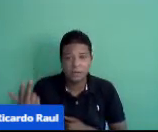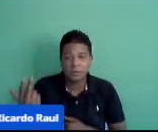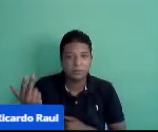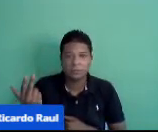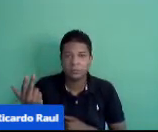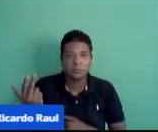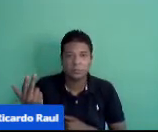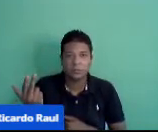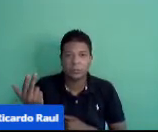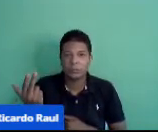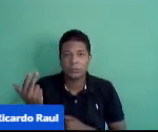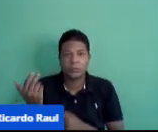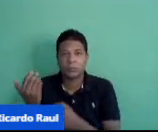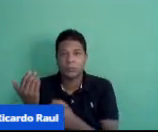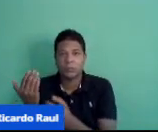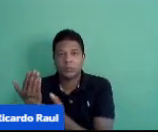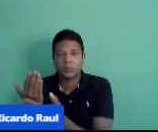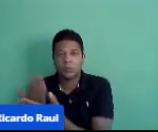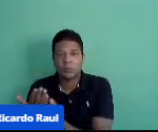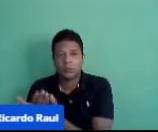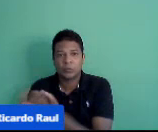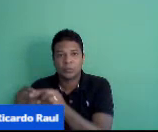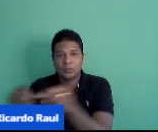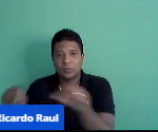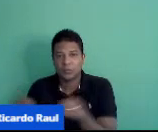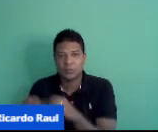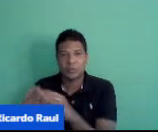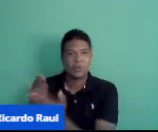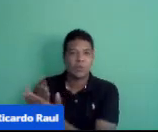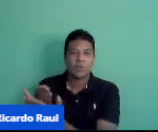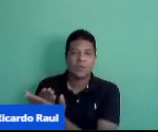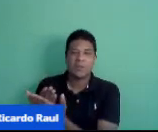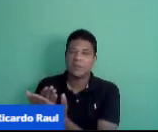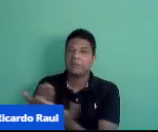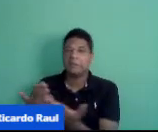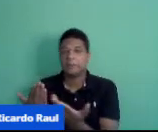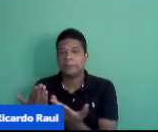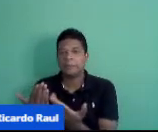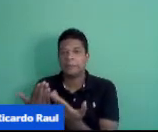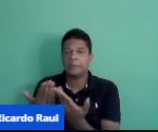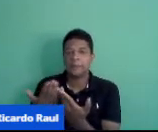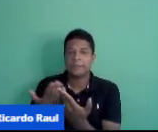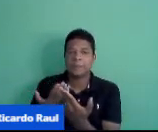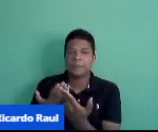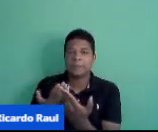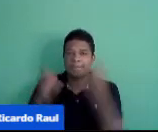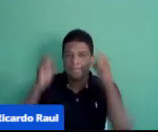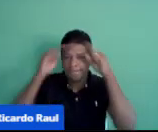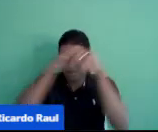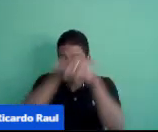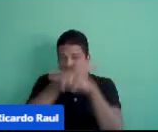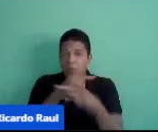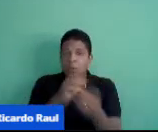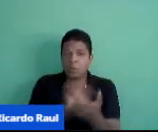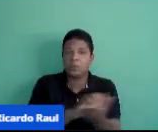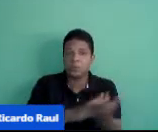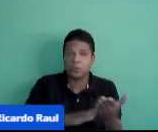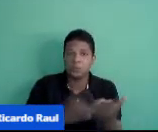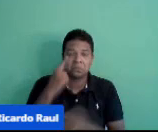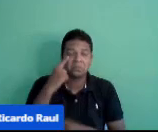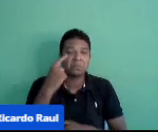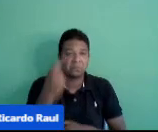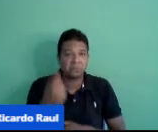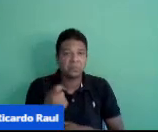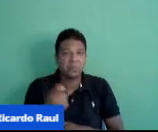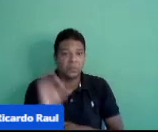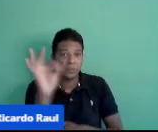normal com os alunos lá. Então, nesse sentido, eu achei um pouco difícil. Mas, assim, eu vi algumas atividades muito interessantes de